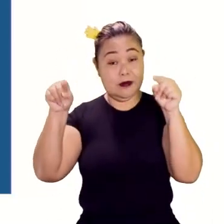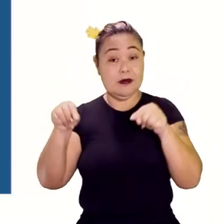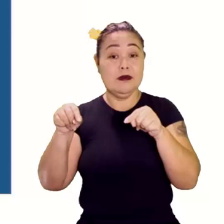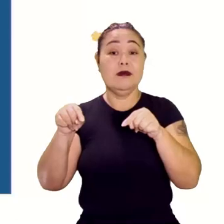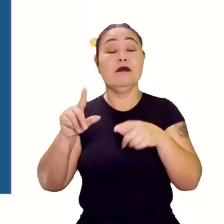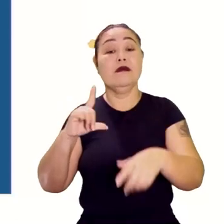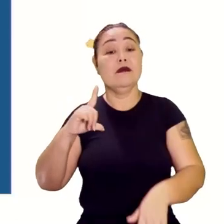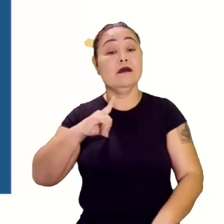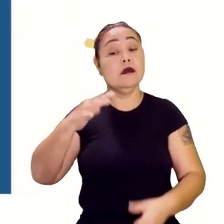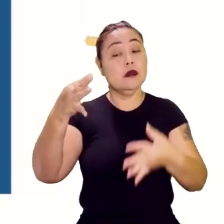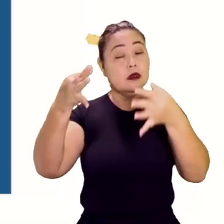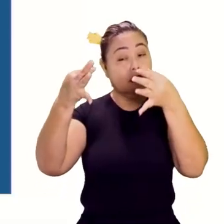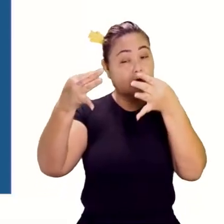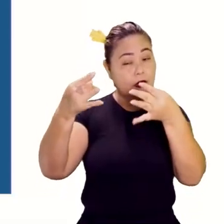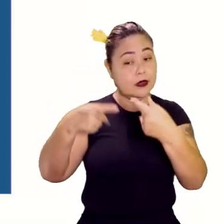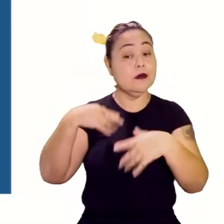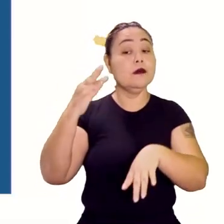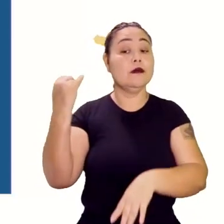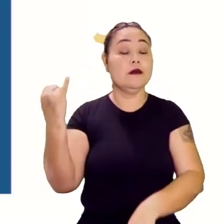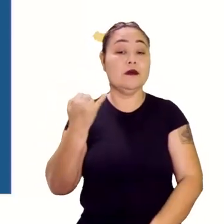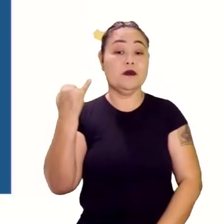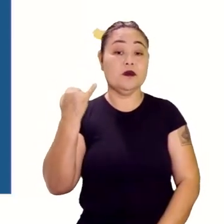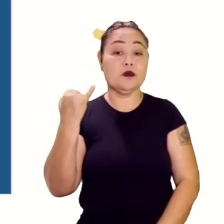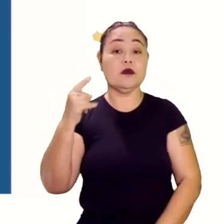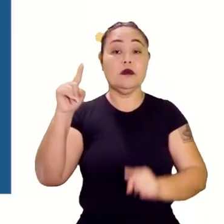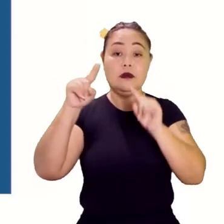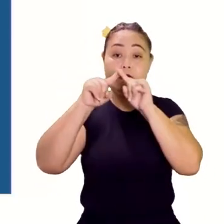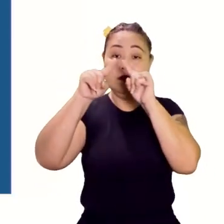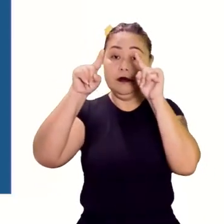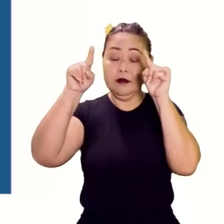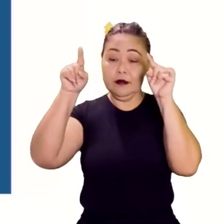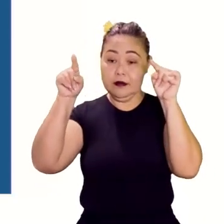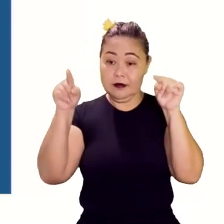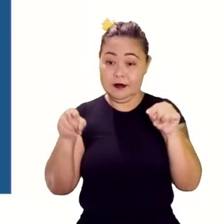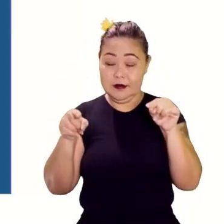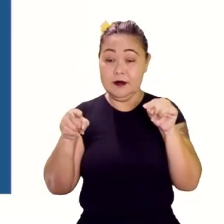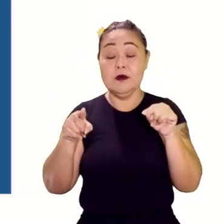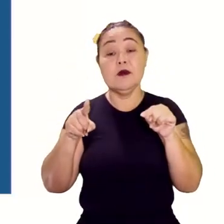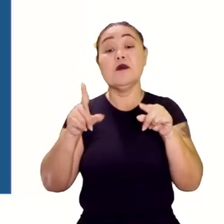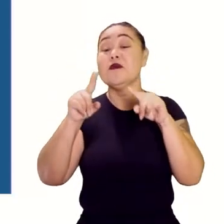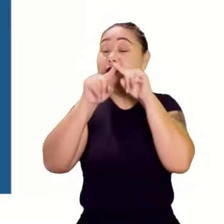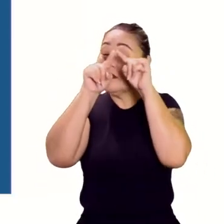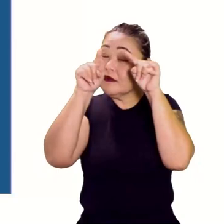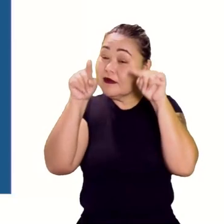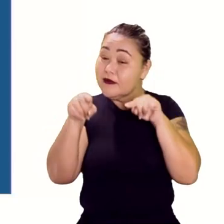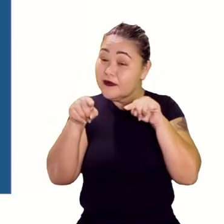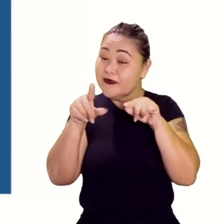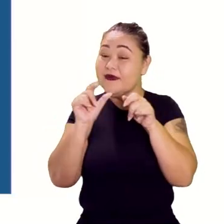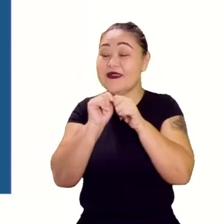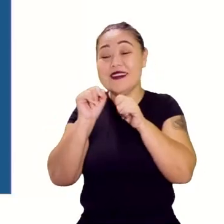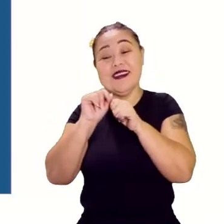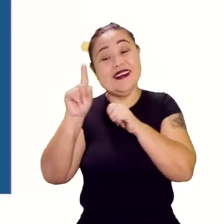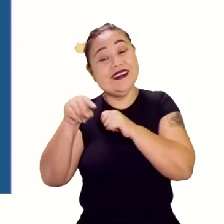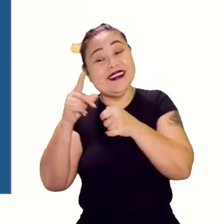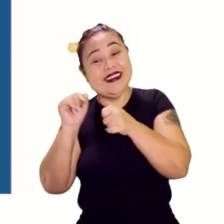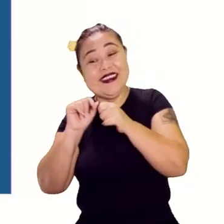Ah, então tá. Tem um detalhezinho muito importante. Temos um parêntese aqui. Aqui o parêntese está com graça.